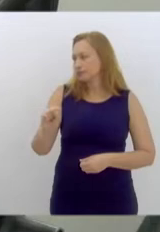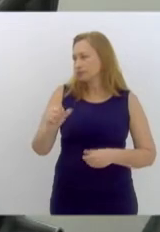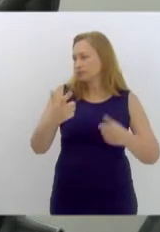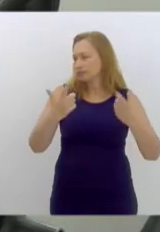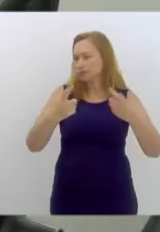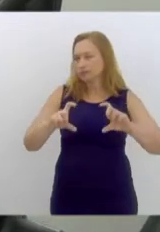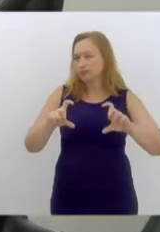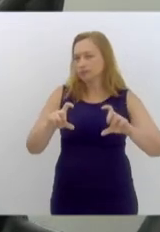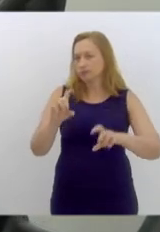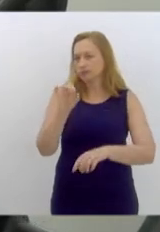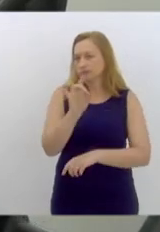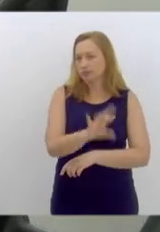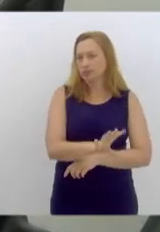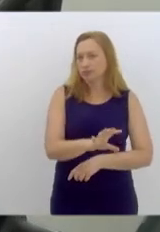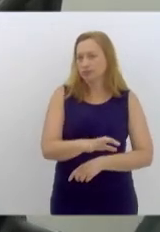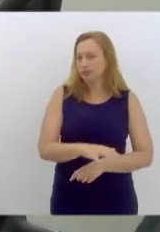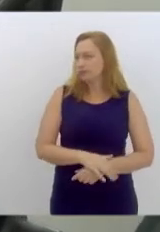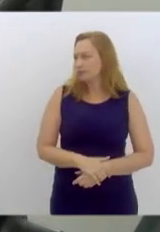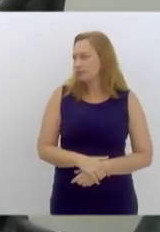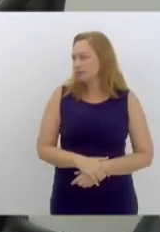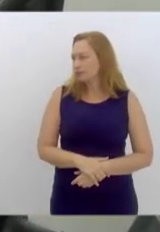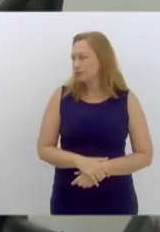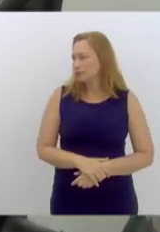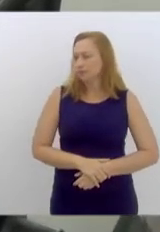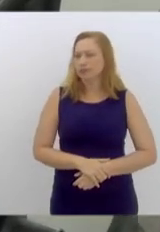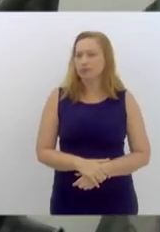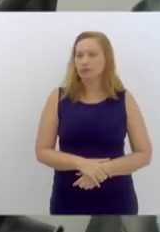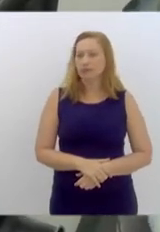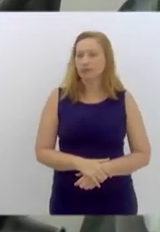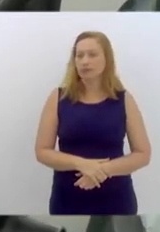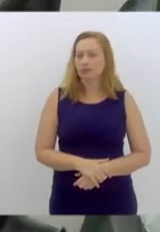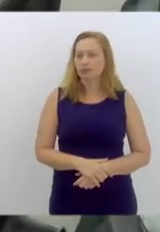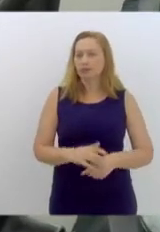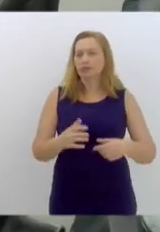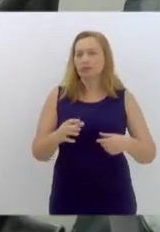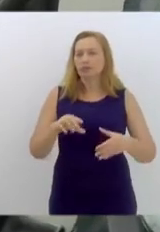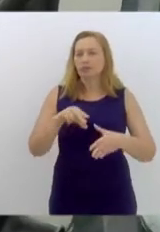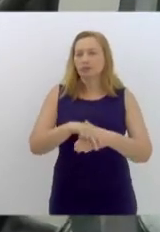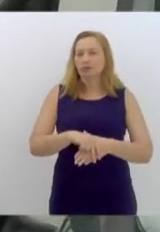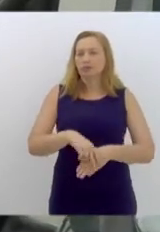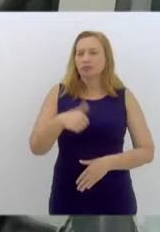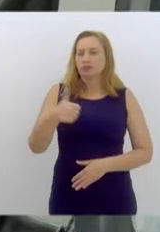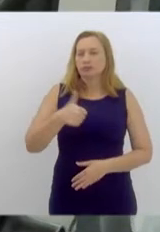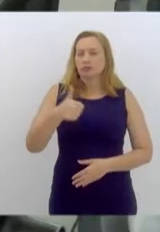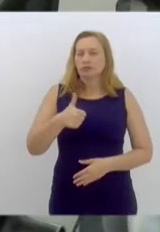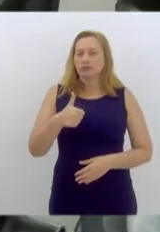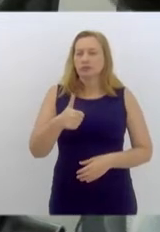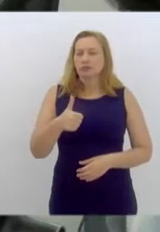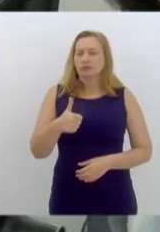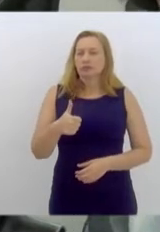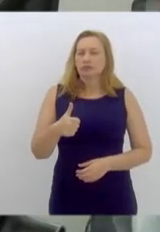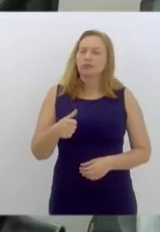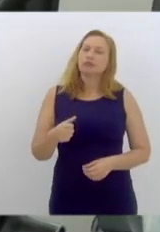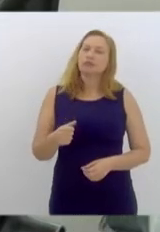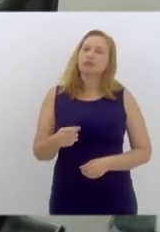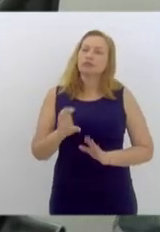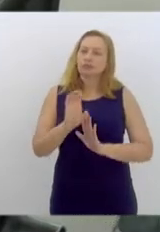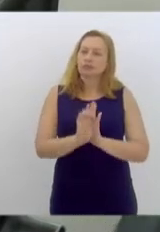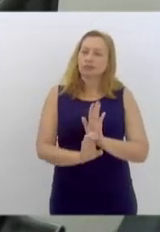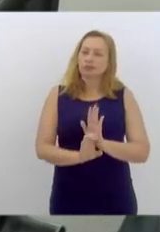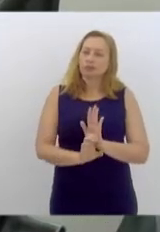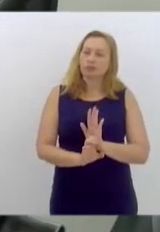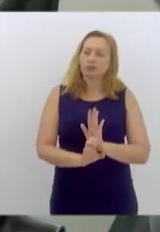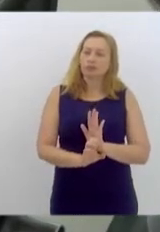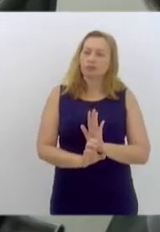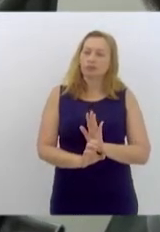parágrafo único, inciso 1º da Emenda Constitucional 108, de 26 de